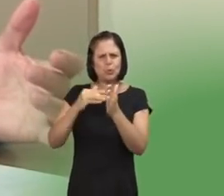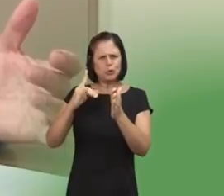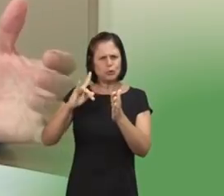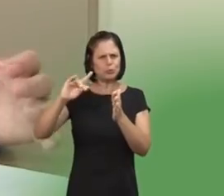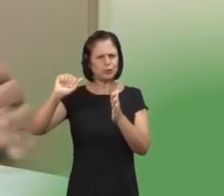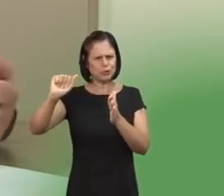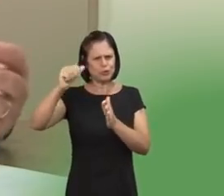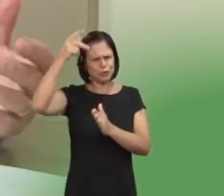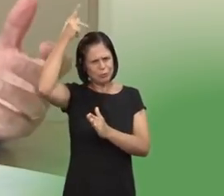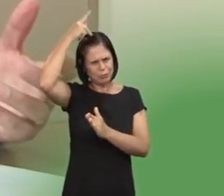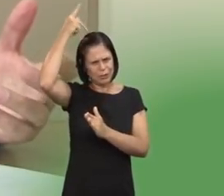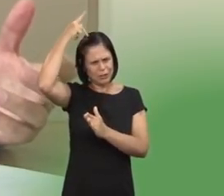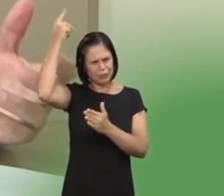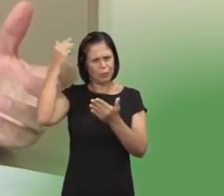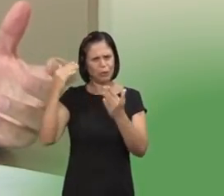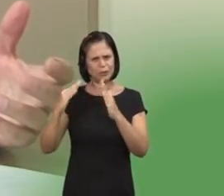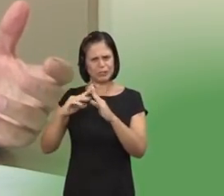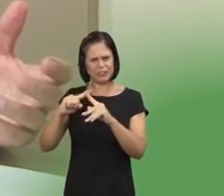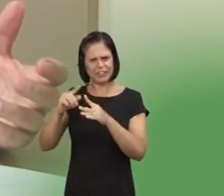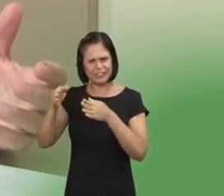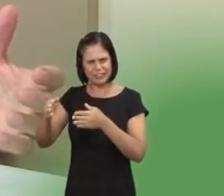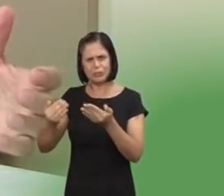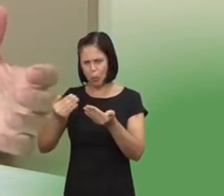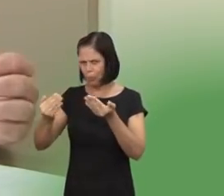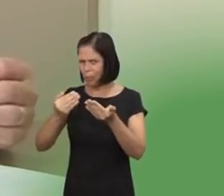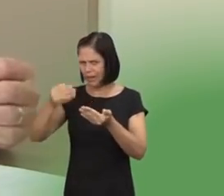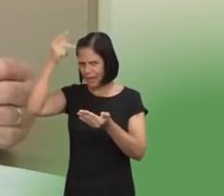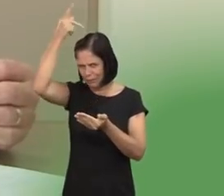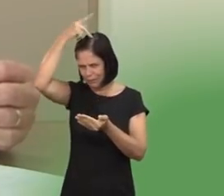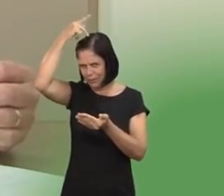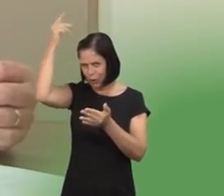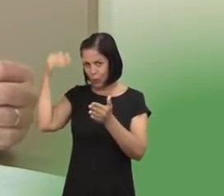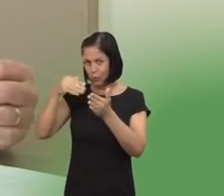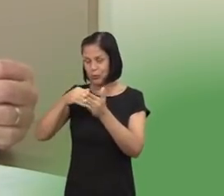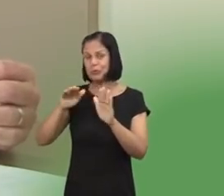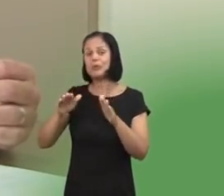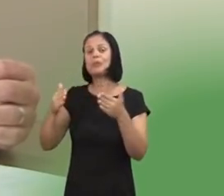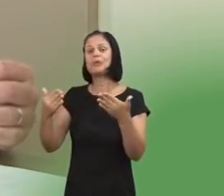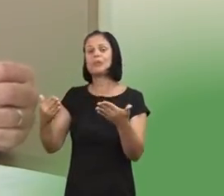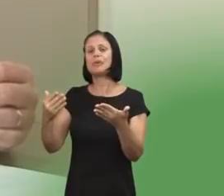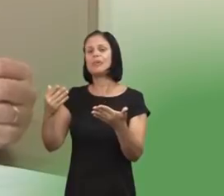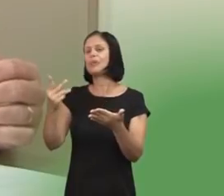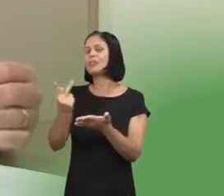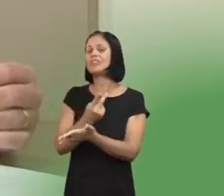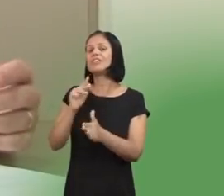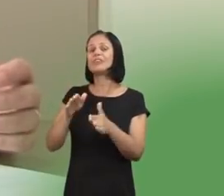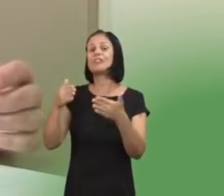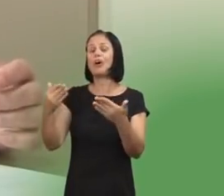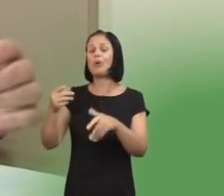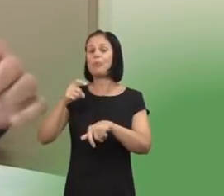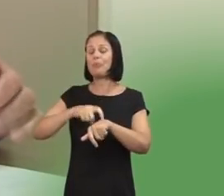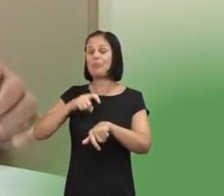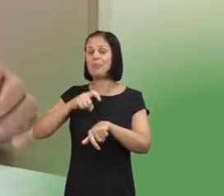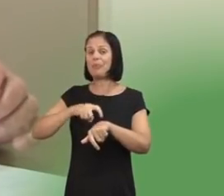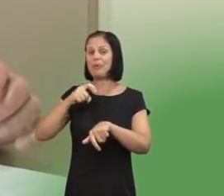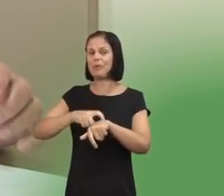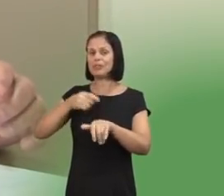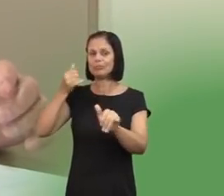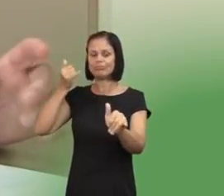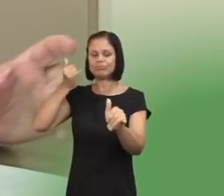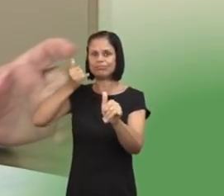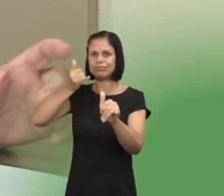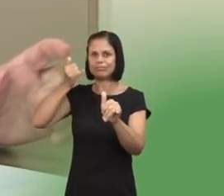último dia, essa última colheita da igreja, profeticamente vai se dar num momento em que as